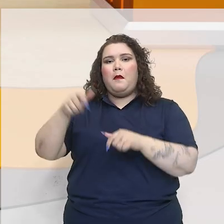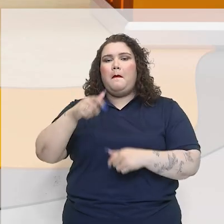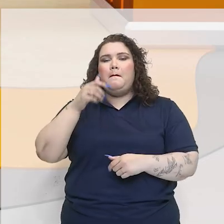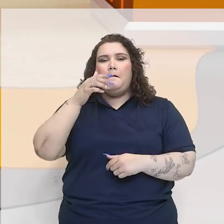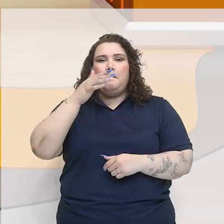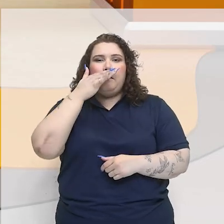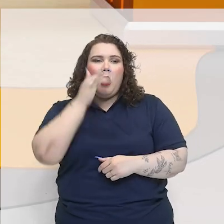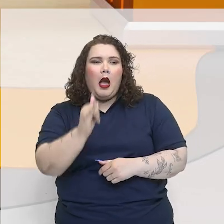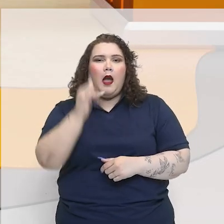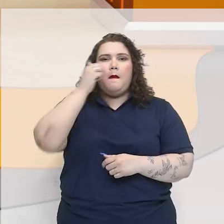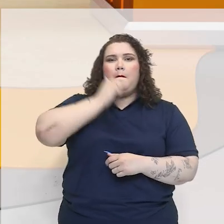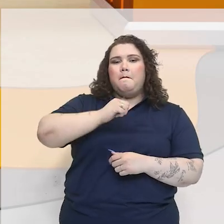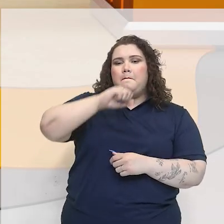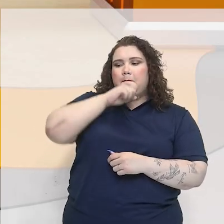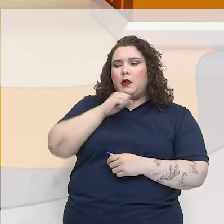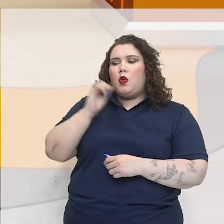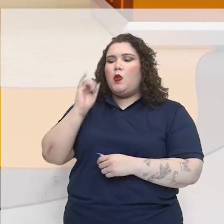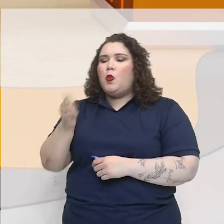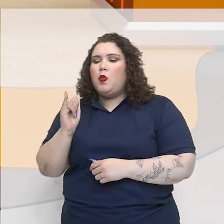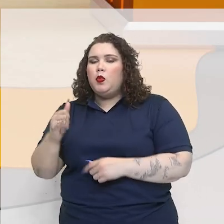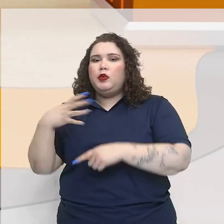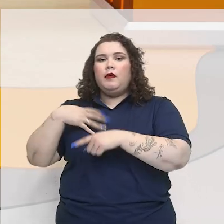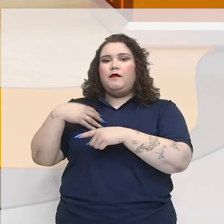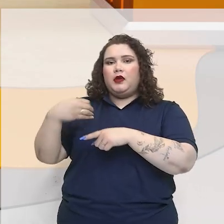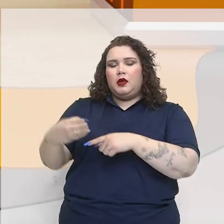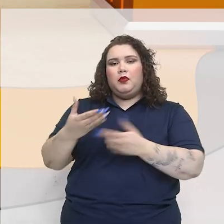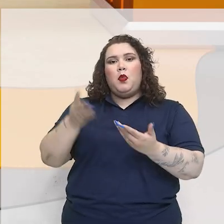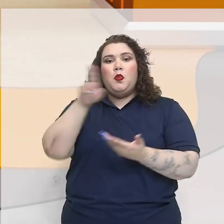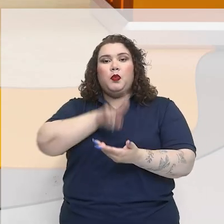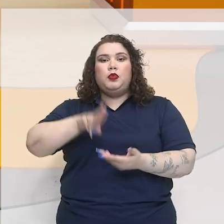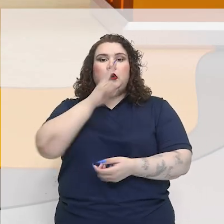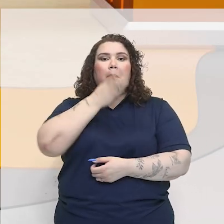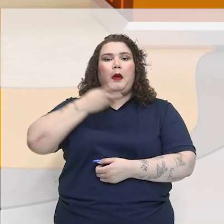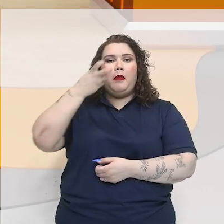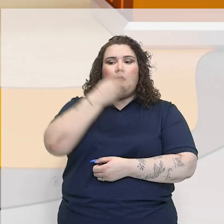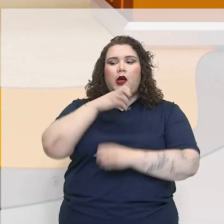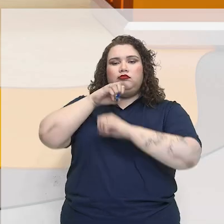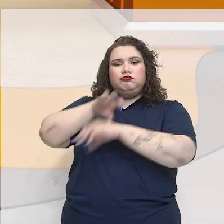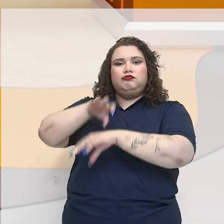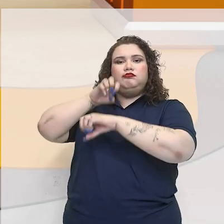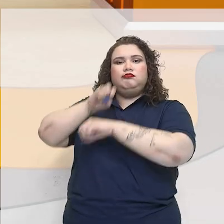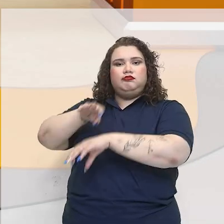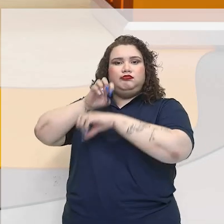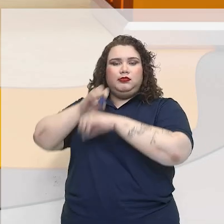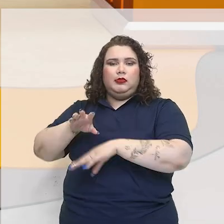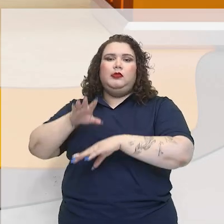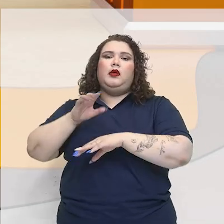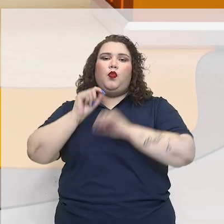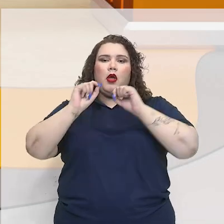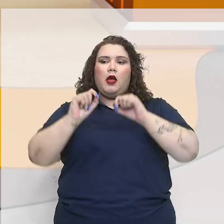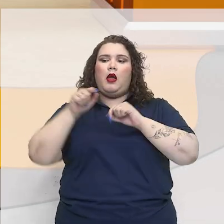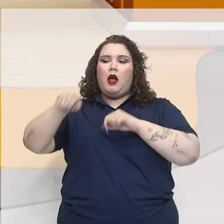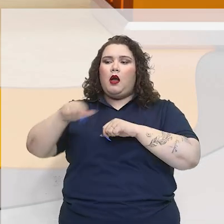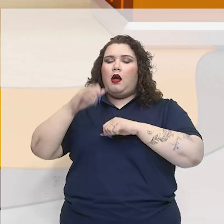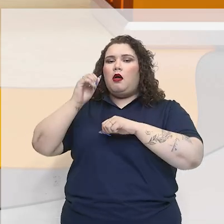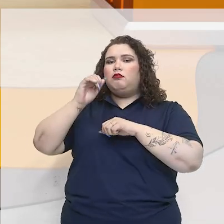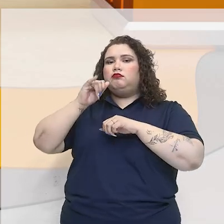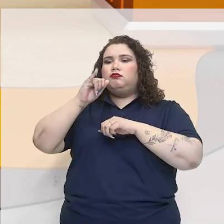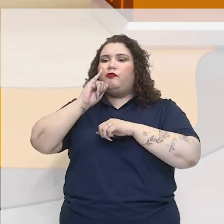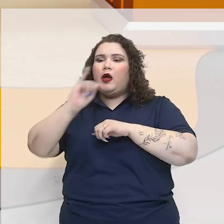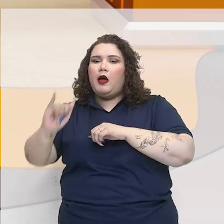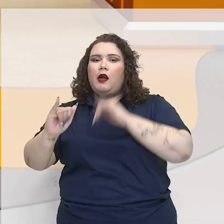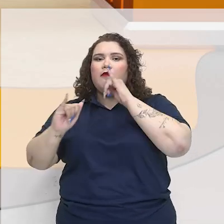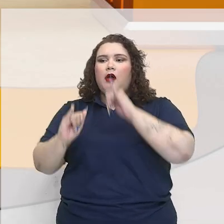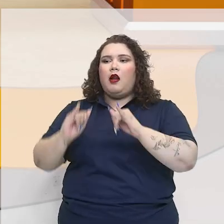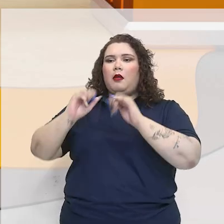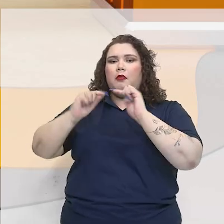Então, usa-se muito o quê? A oralidade, né? Na difusão, então, dessas lendas. Quem nunca ouviu, pelo menos,